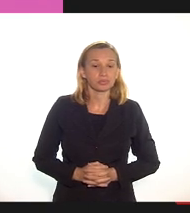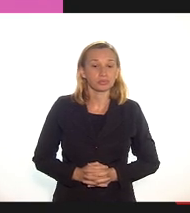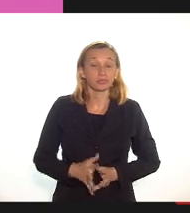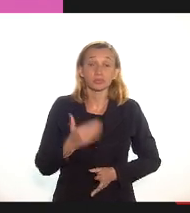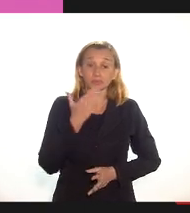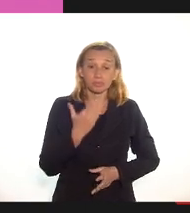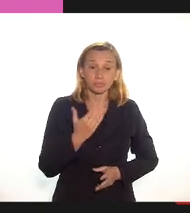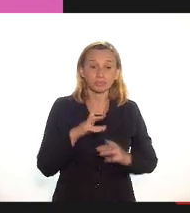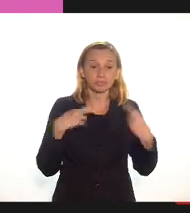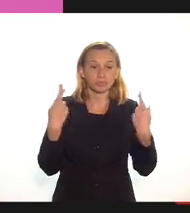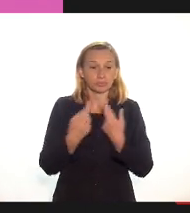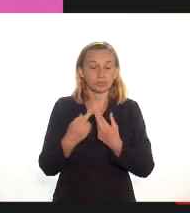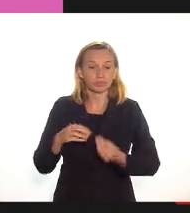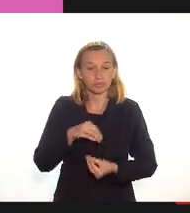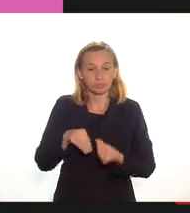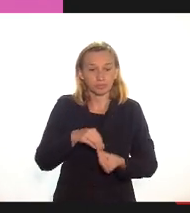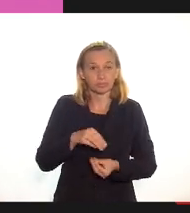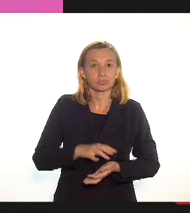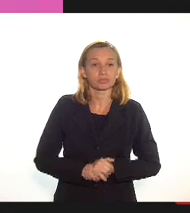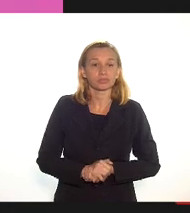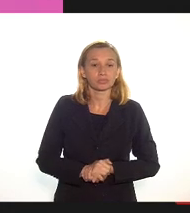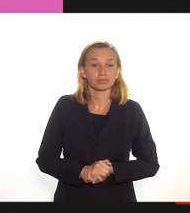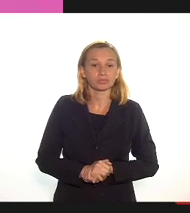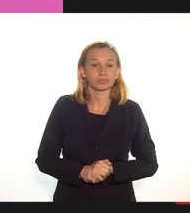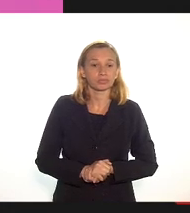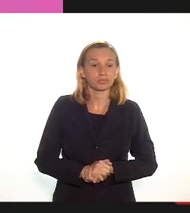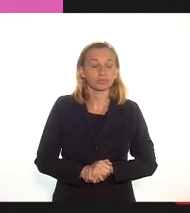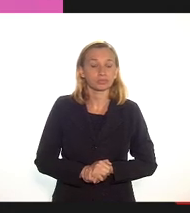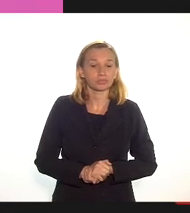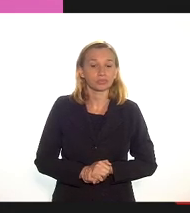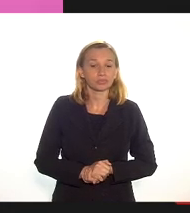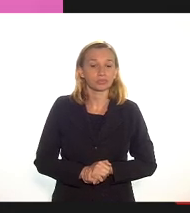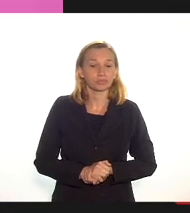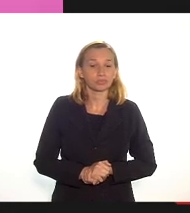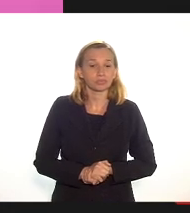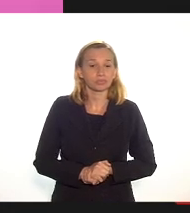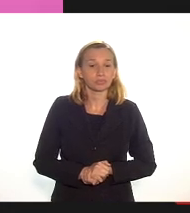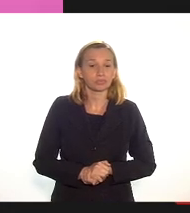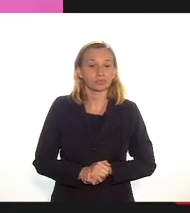Pedir uma reunião mista, né,